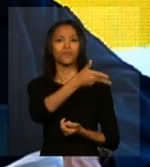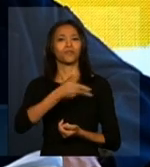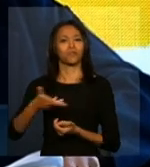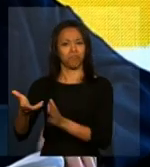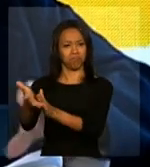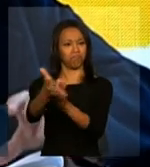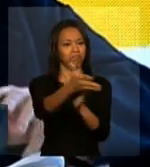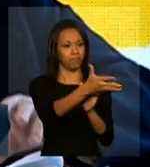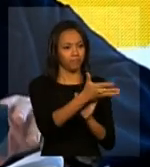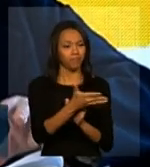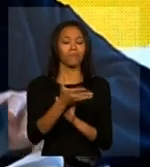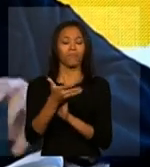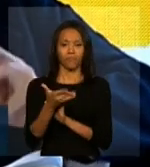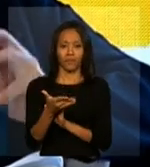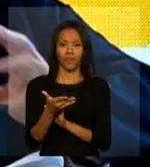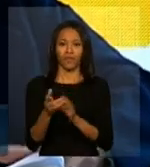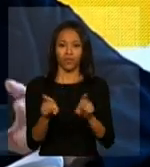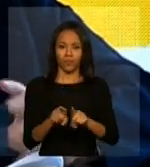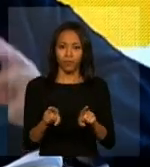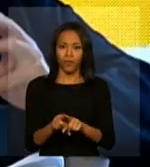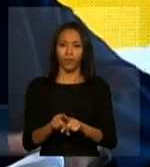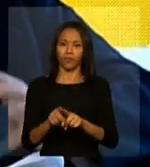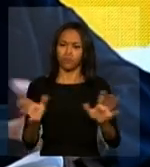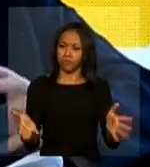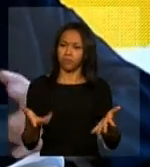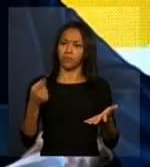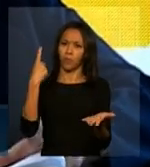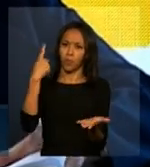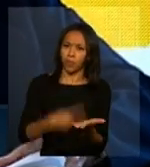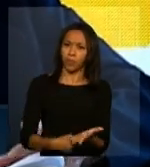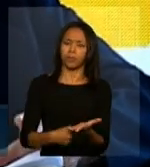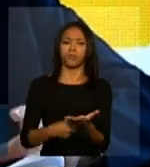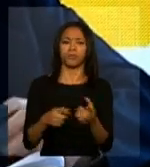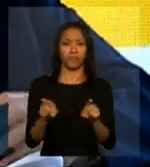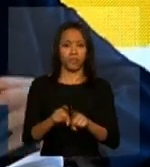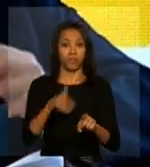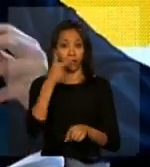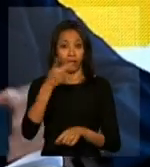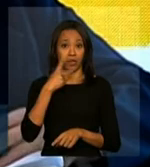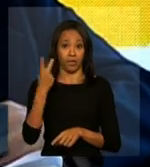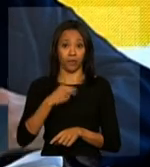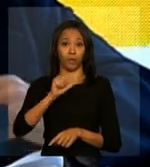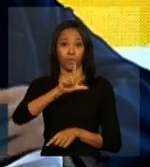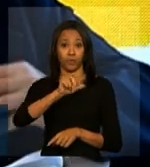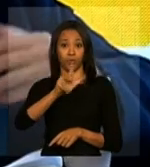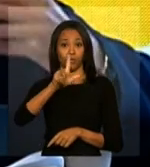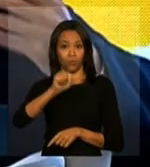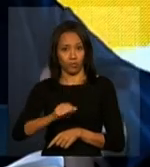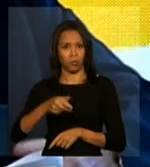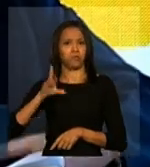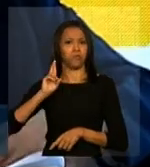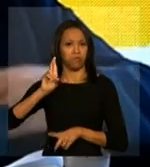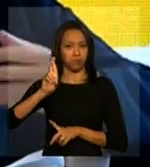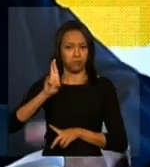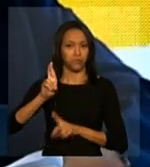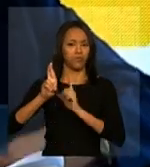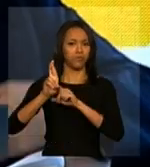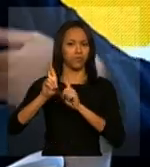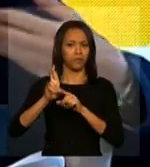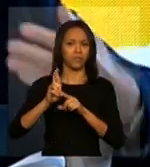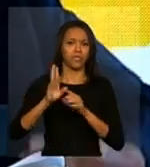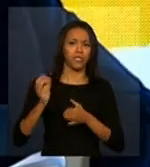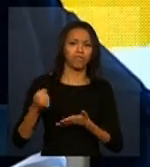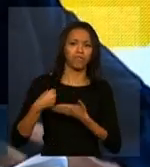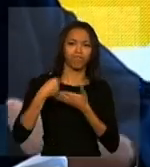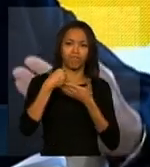que exaltando o papel, a figura do presidente Lula no limiar desse programa, né,